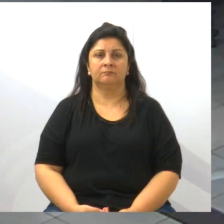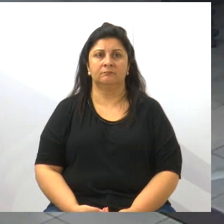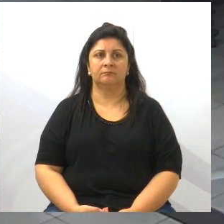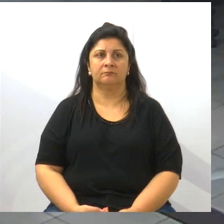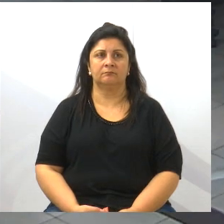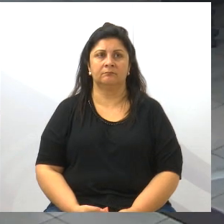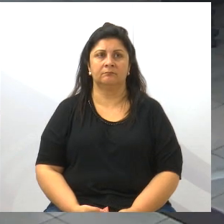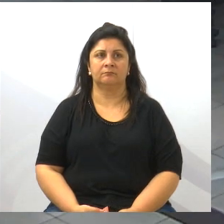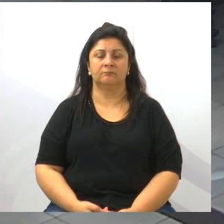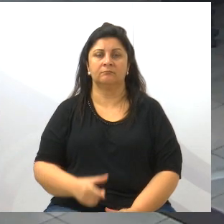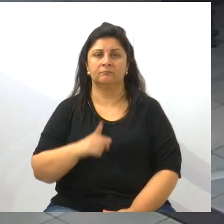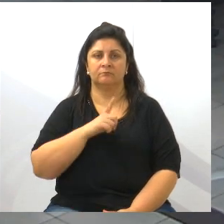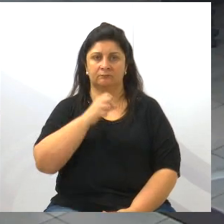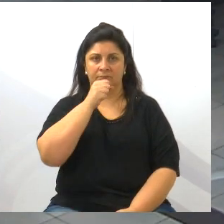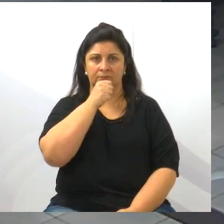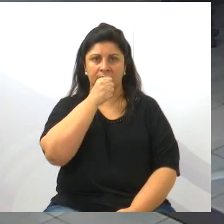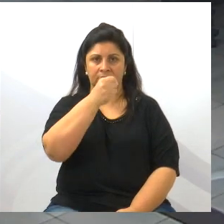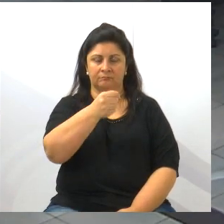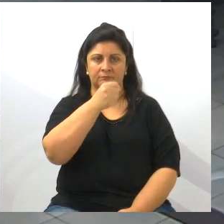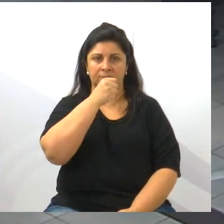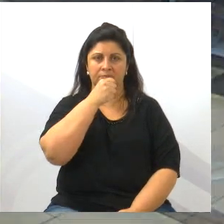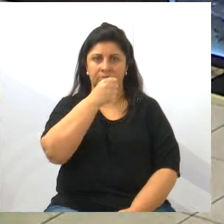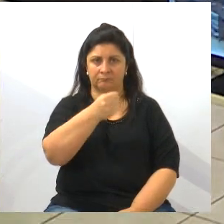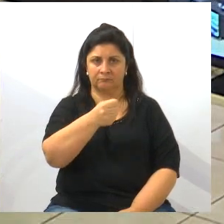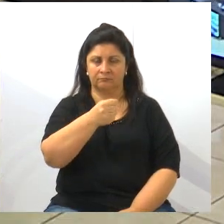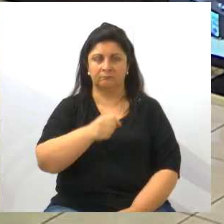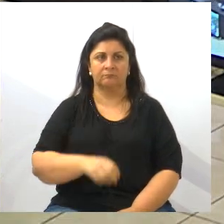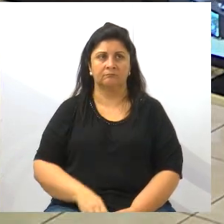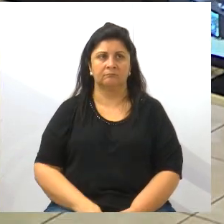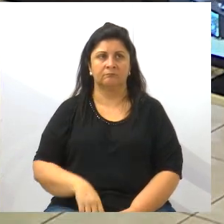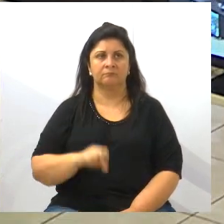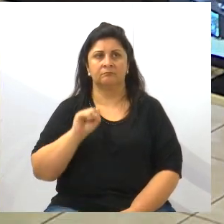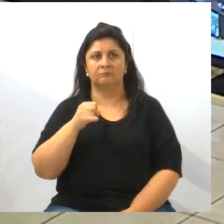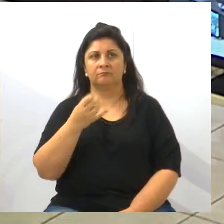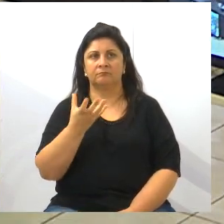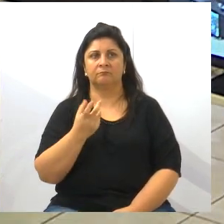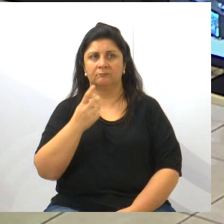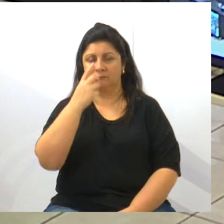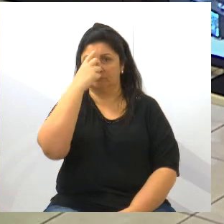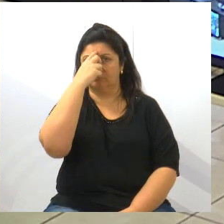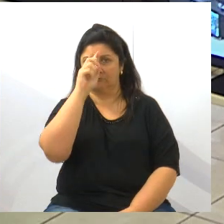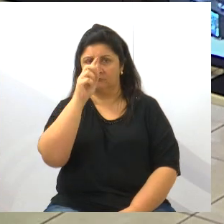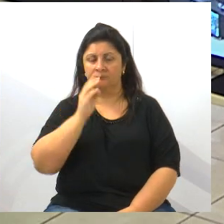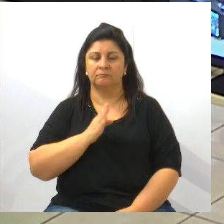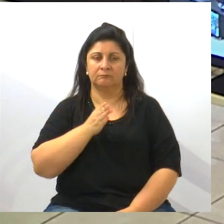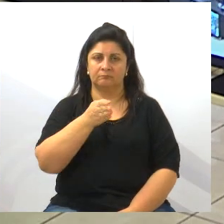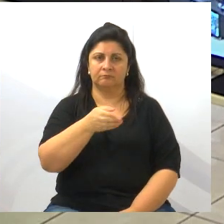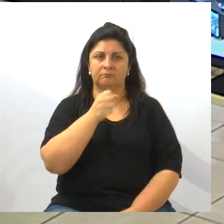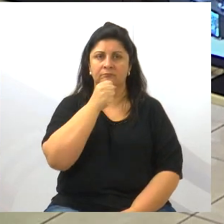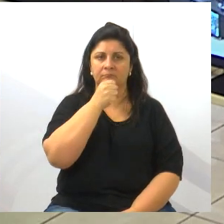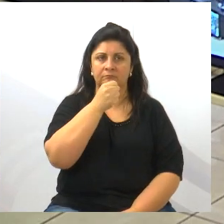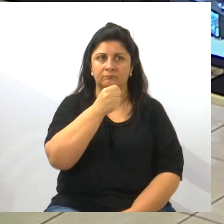Pessoal, tem um microfone aí no centro. Quem quiser fazer pergunta é só dirigir ao microfone.